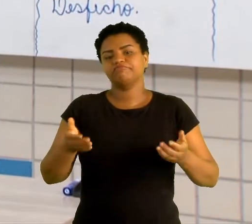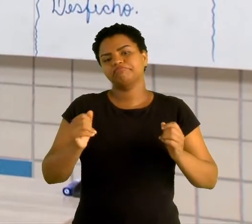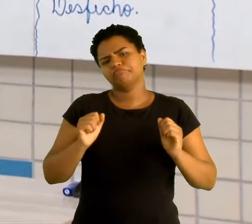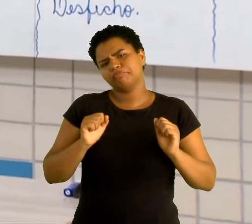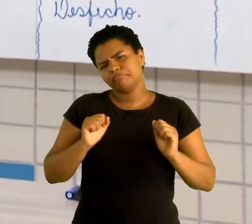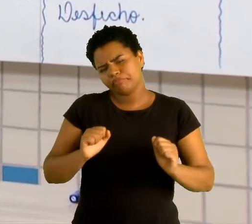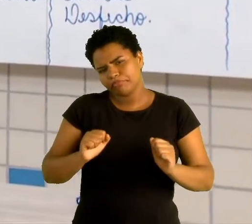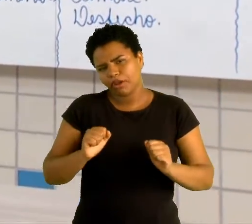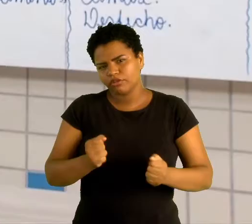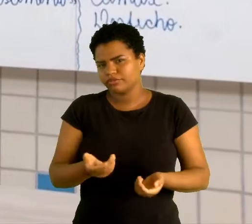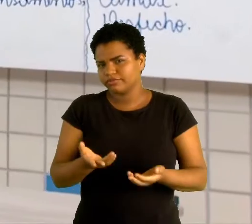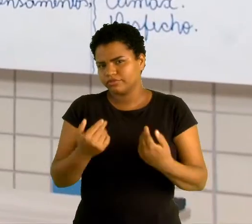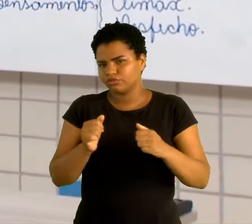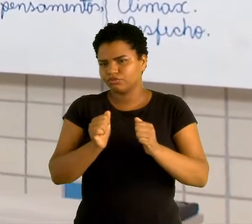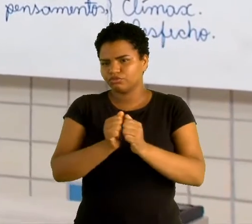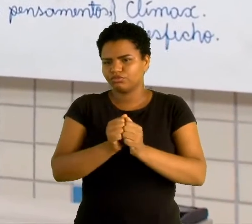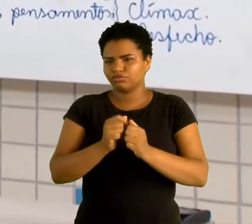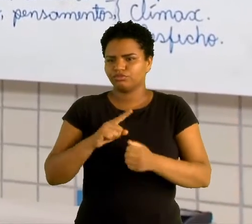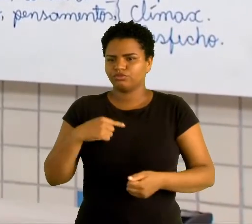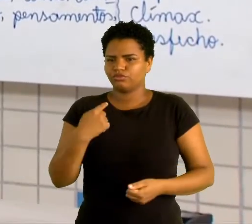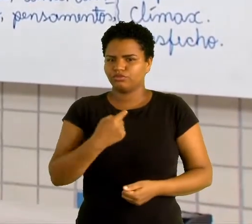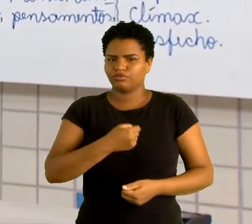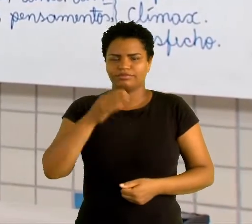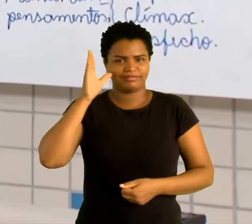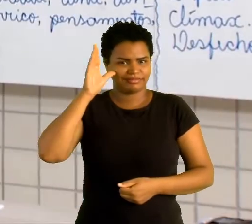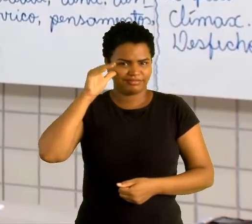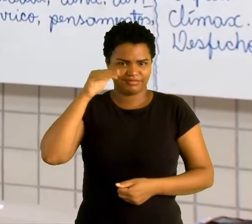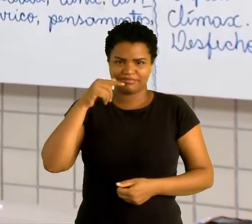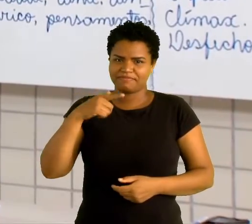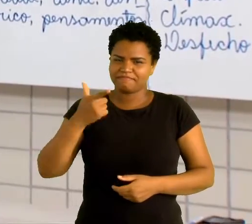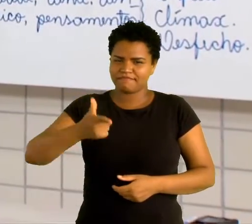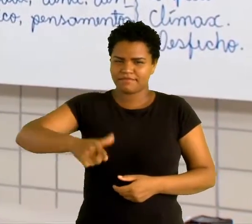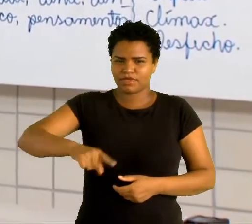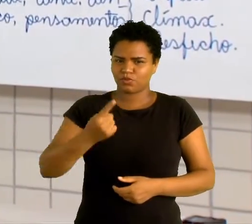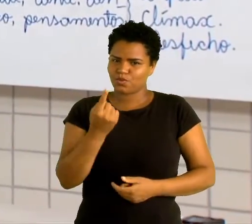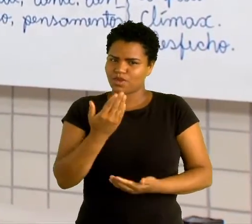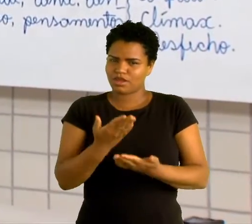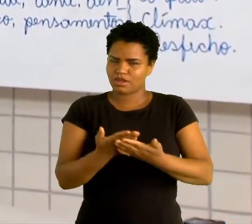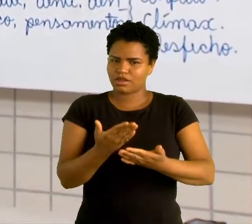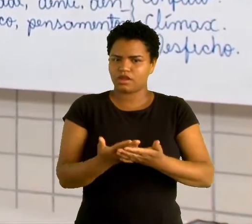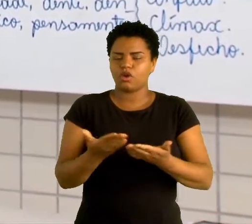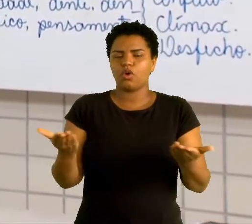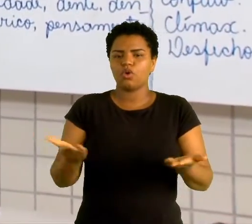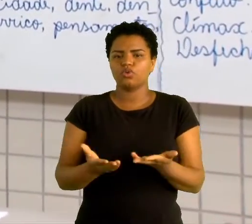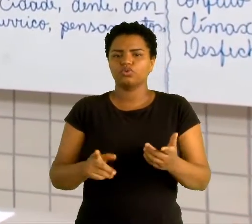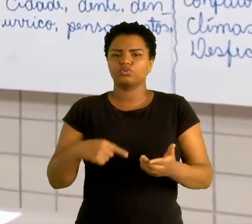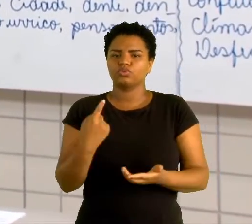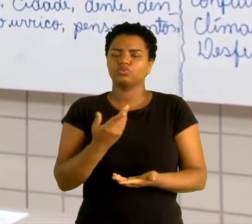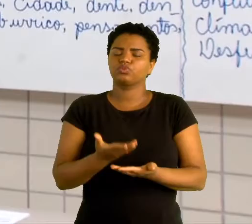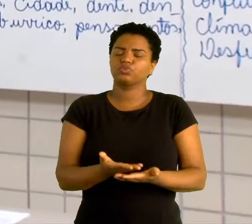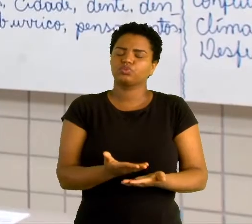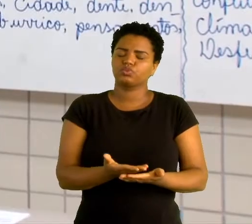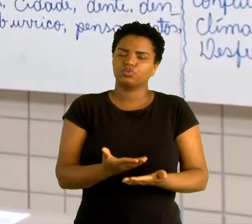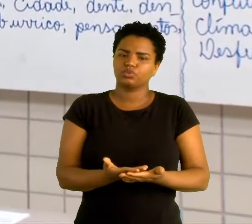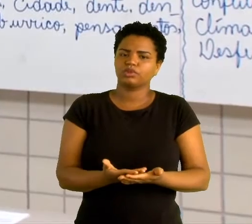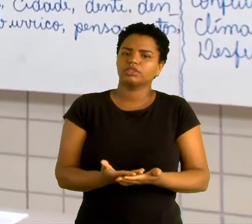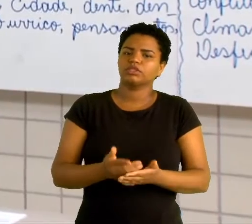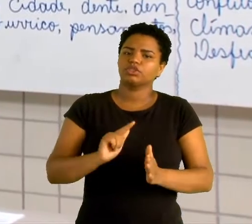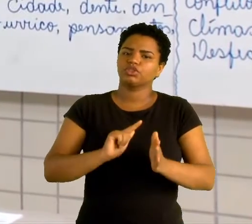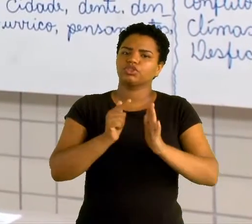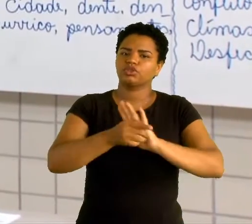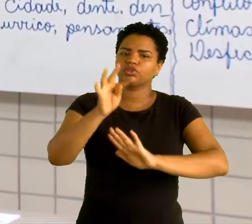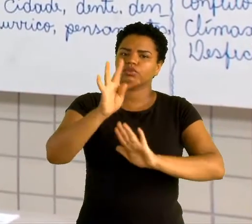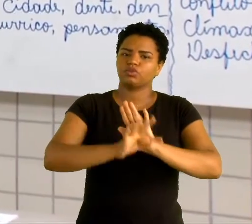possa vir conosco, assistir mais uma aula. Hoje nós trabalharemos o gênero textual